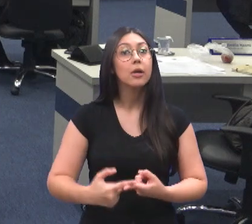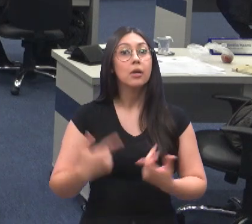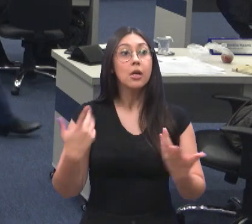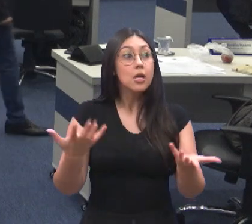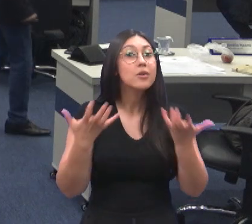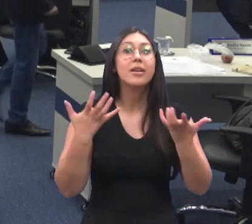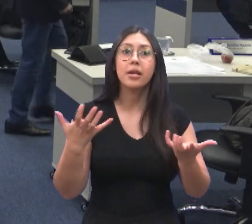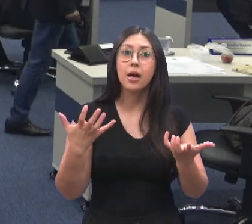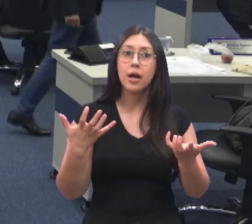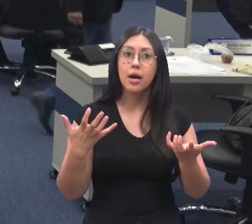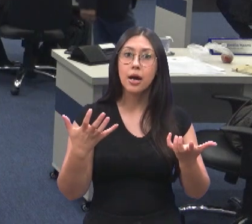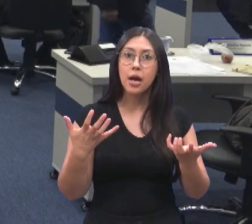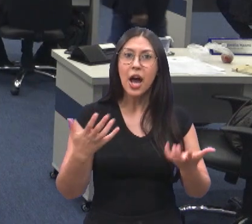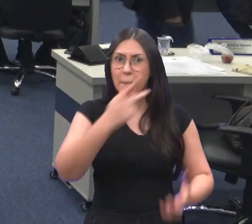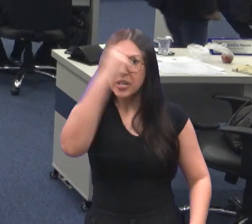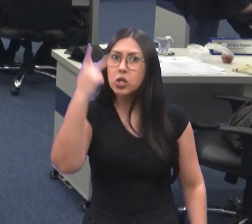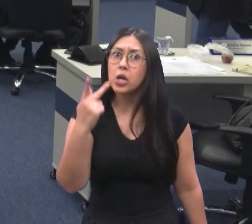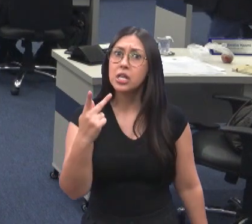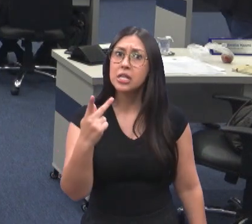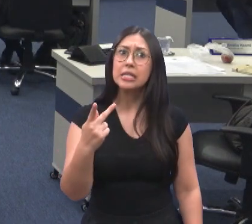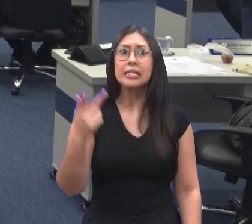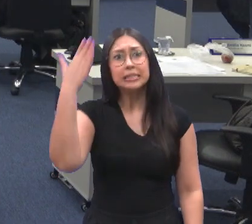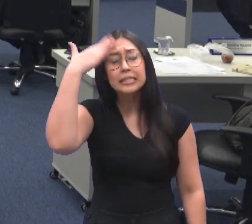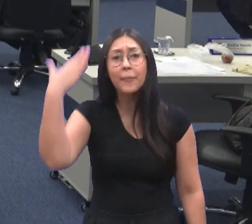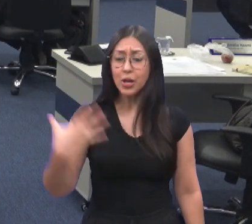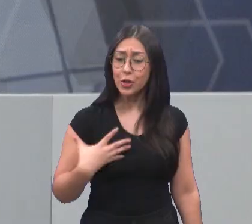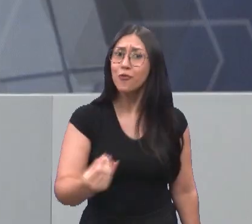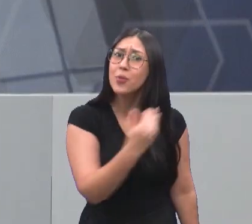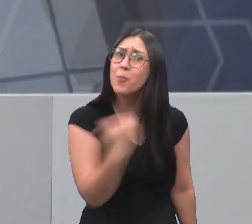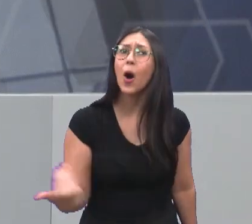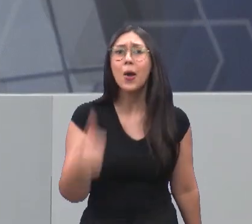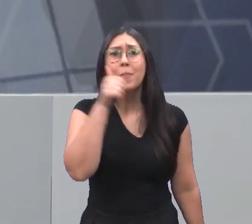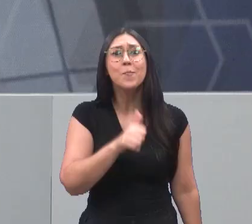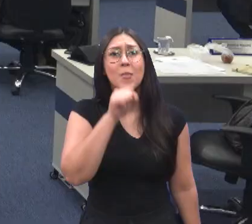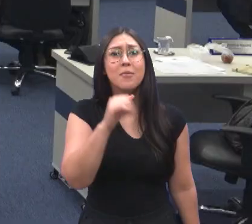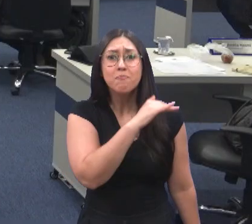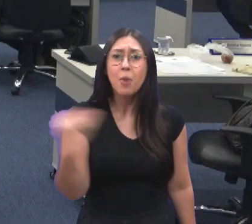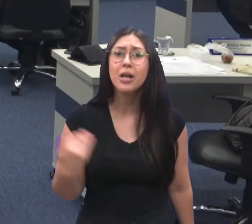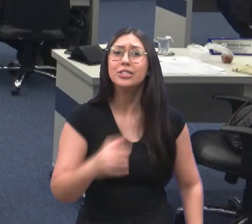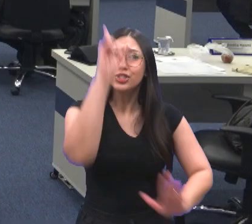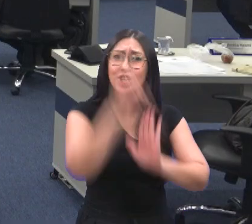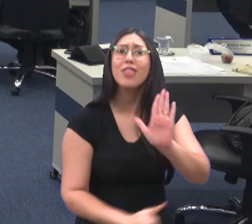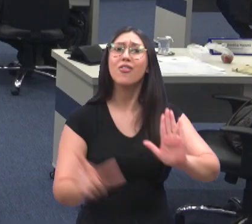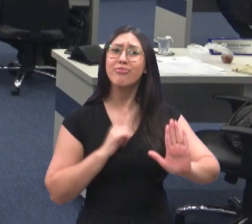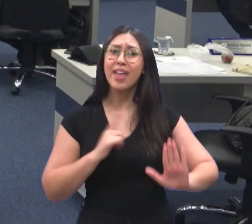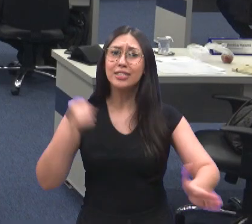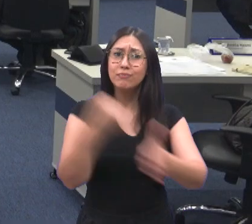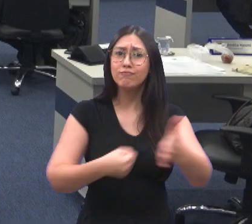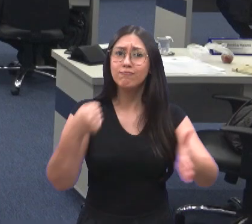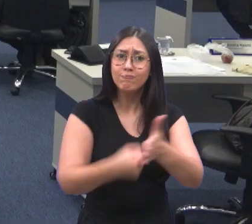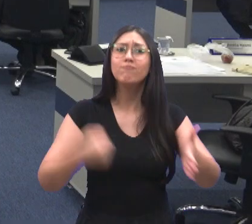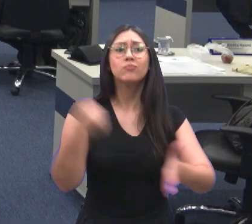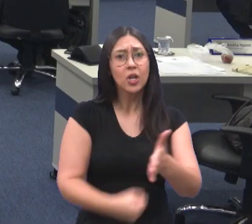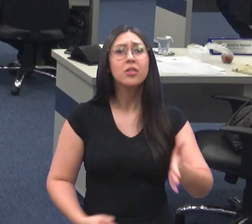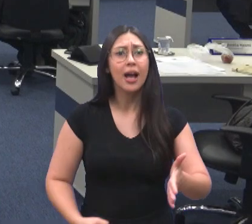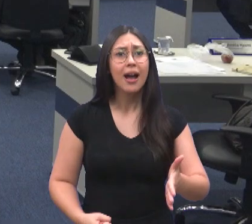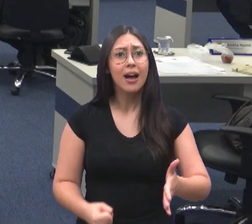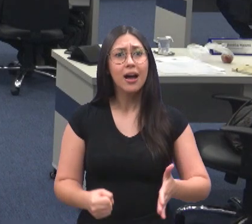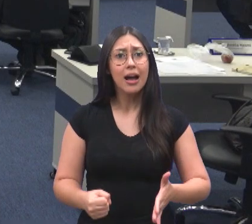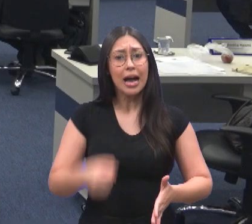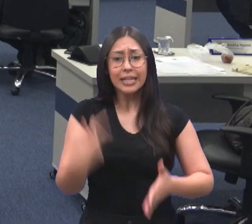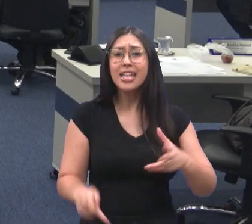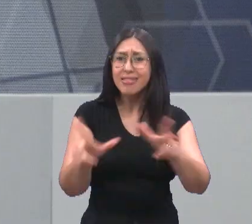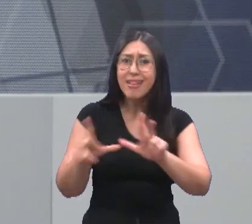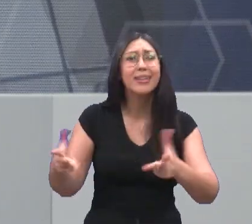Quem perde filho, quem perde mãe, tem direito de lutar. Essa casa, infelizmente,